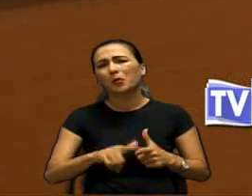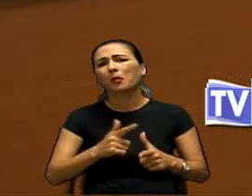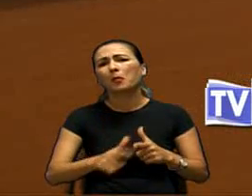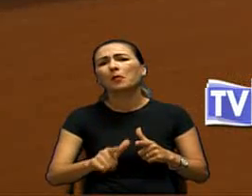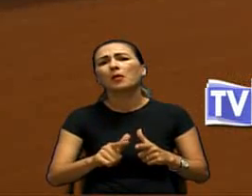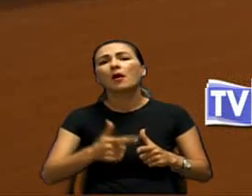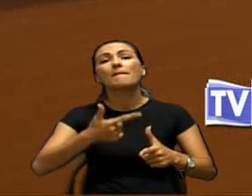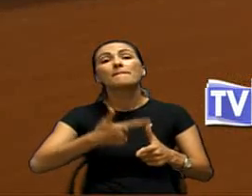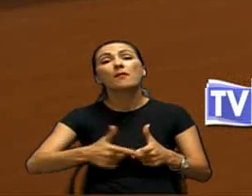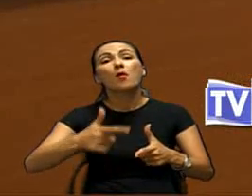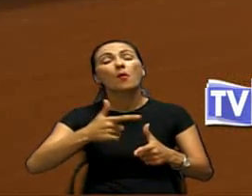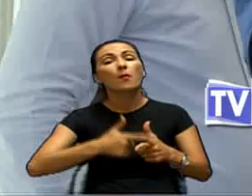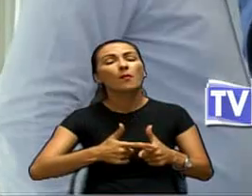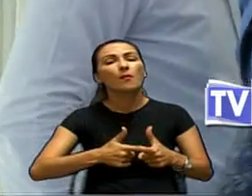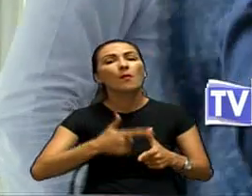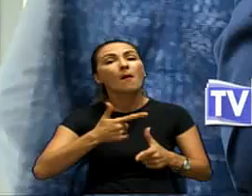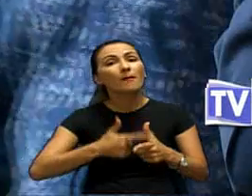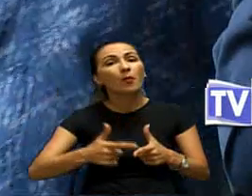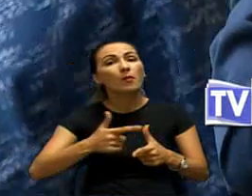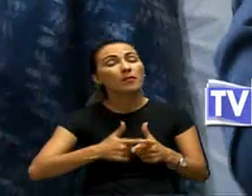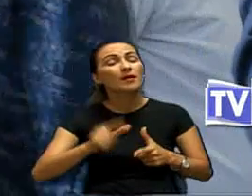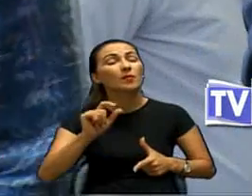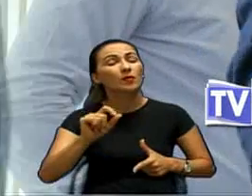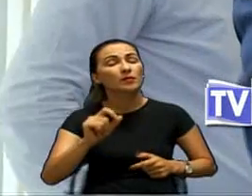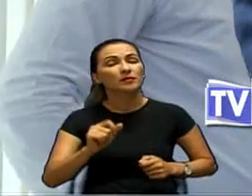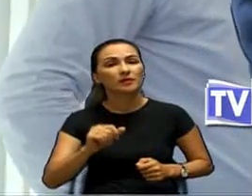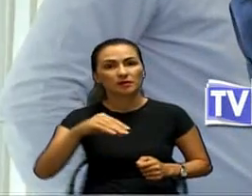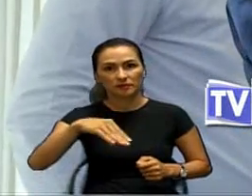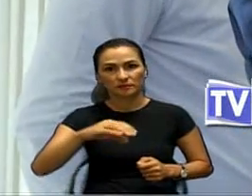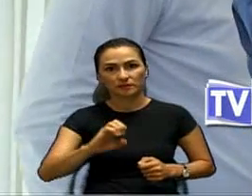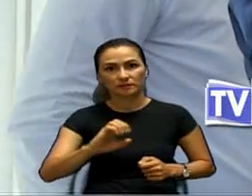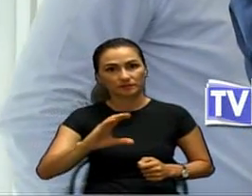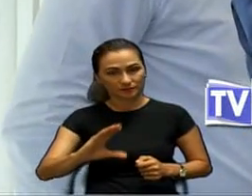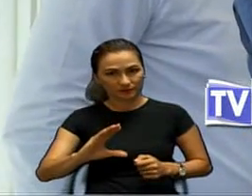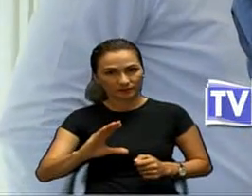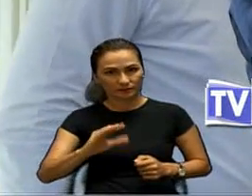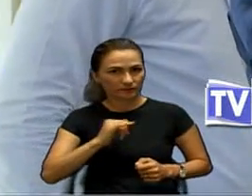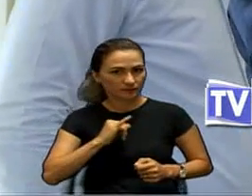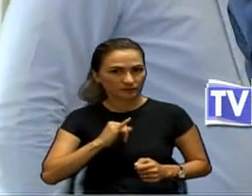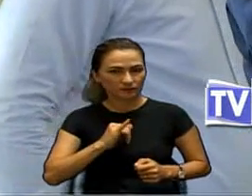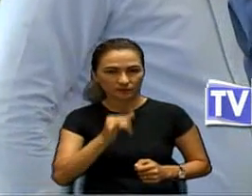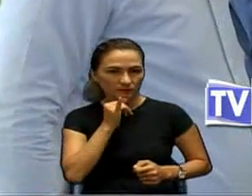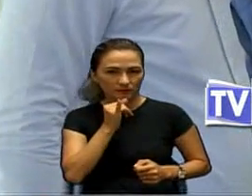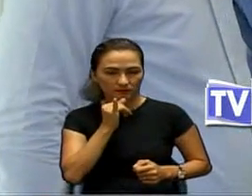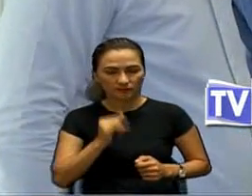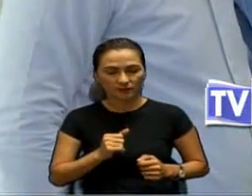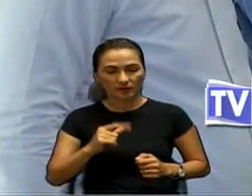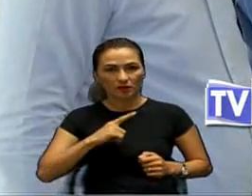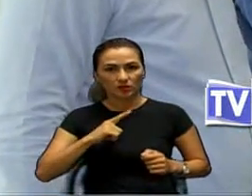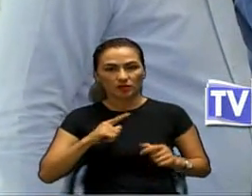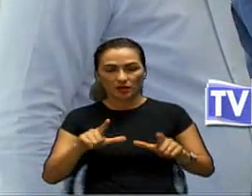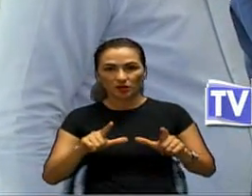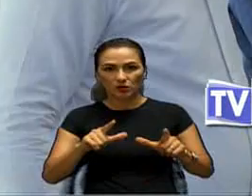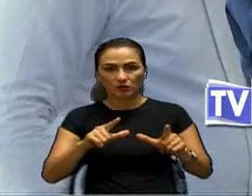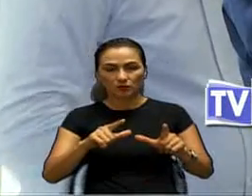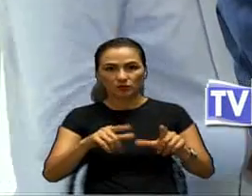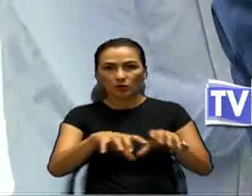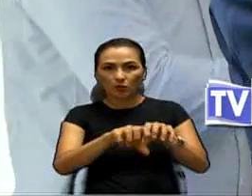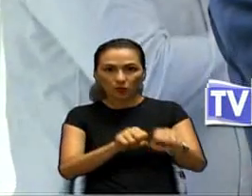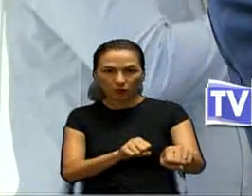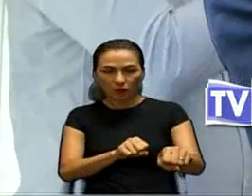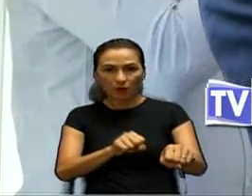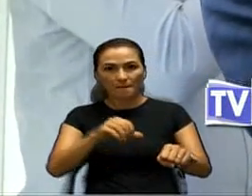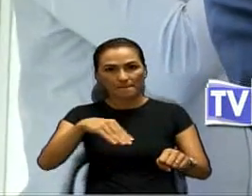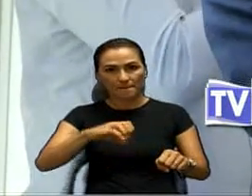associação. É, mas o MEC, se não passar. Mas ele dá, por exemplo, eu tenho o título da AMB e tenho o do MEC. Só o MEC já me concede